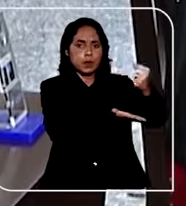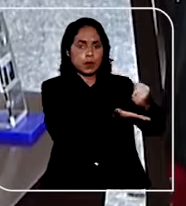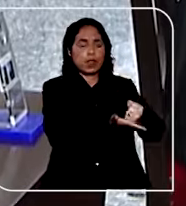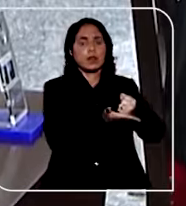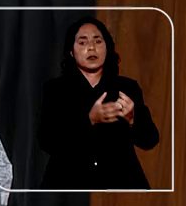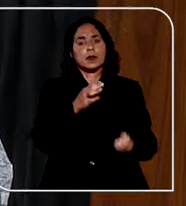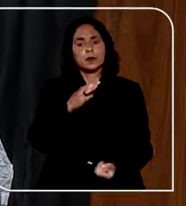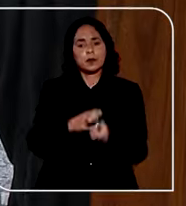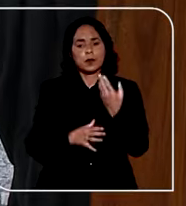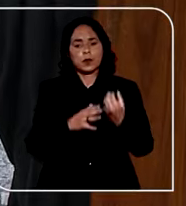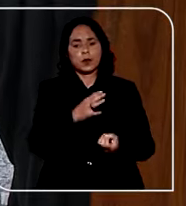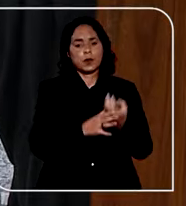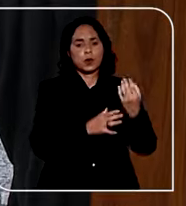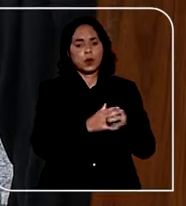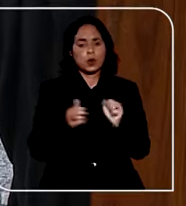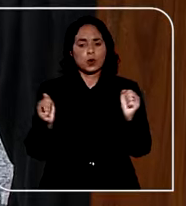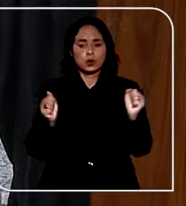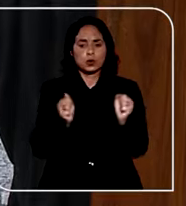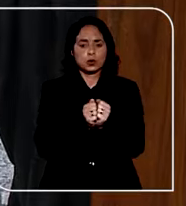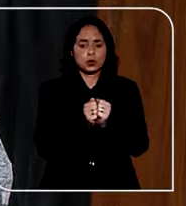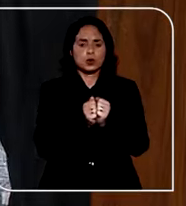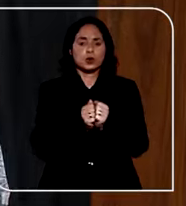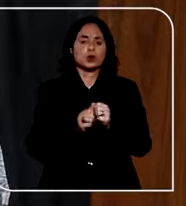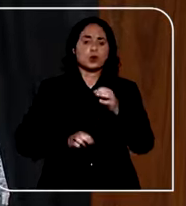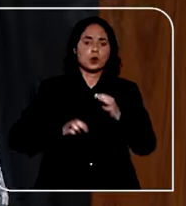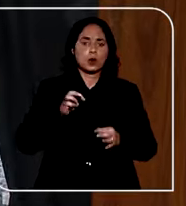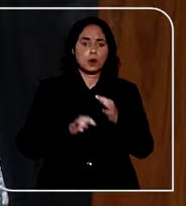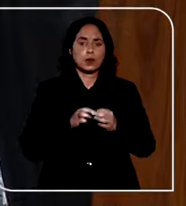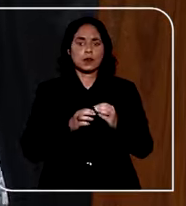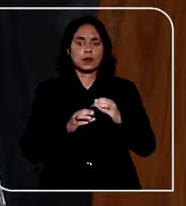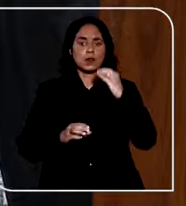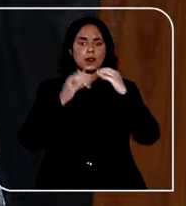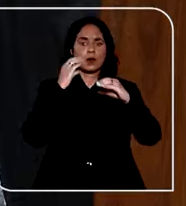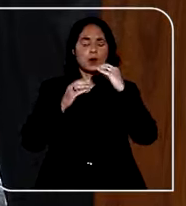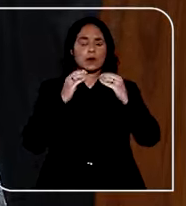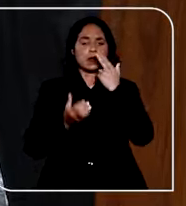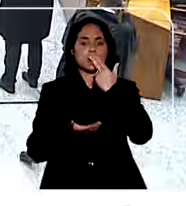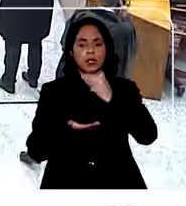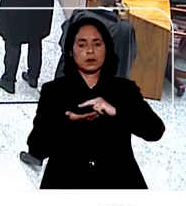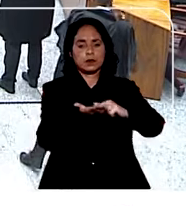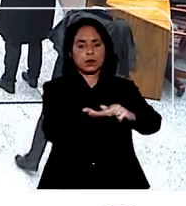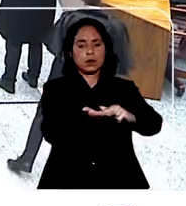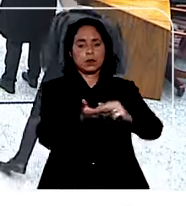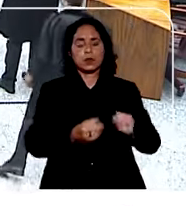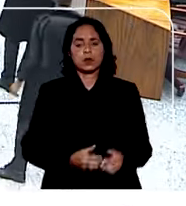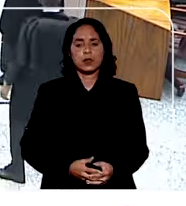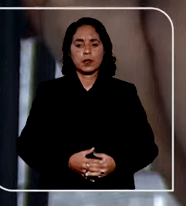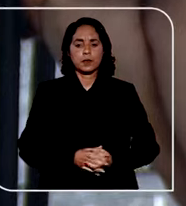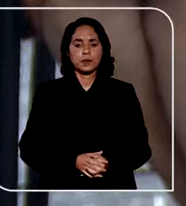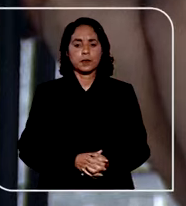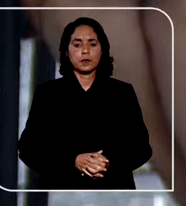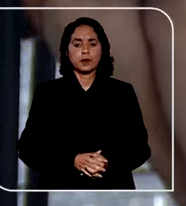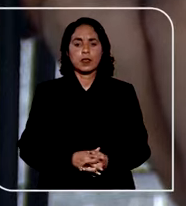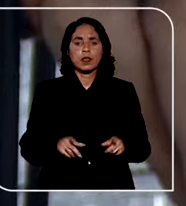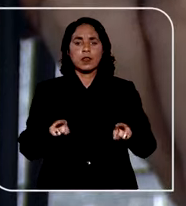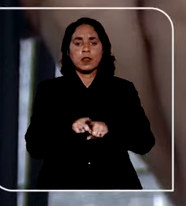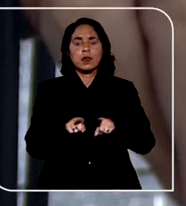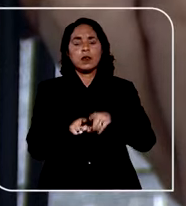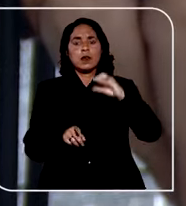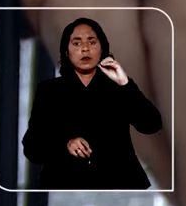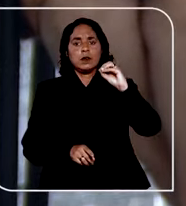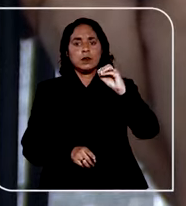foram lançados em parceria com o ministério das Comunicações e os Correios a Ordem dos